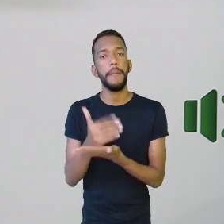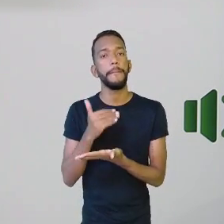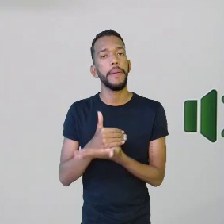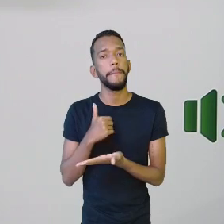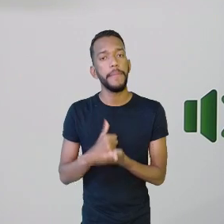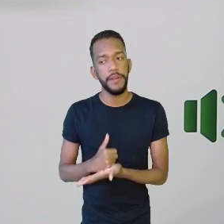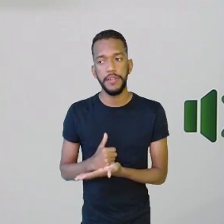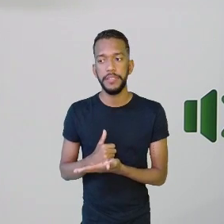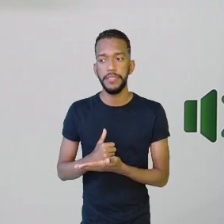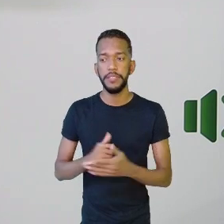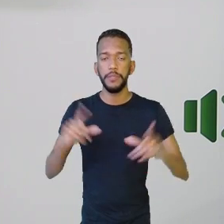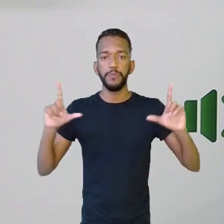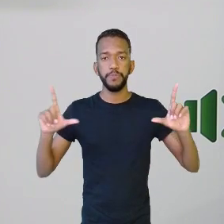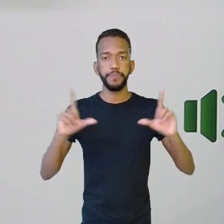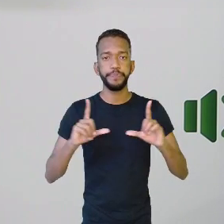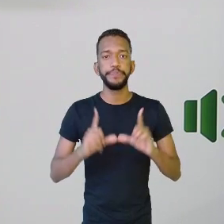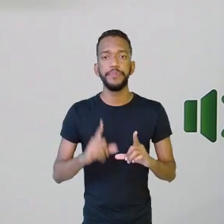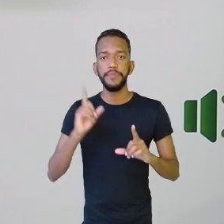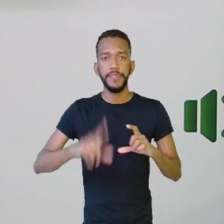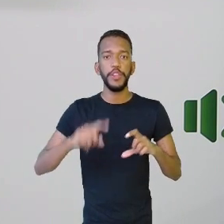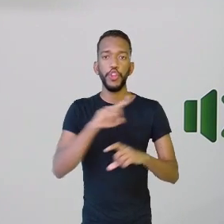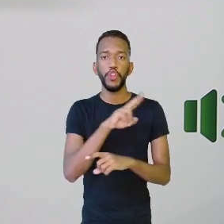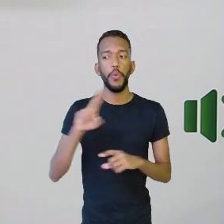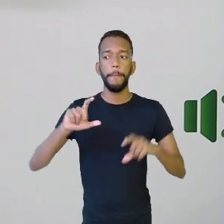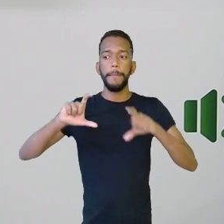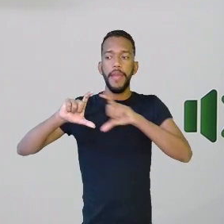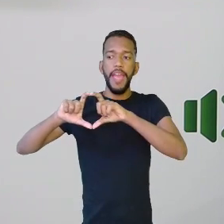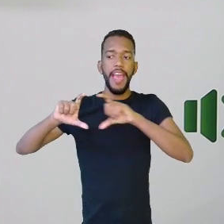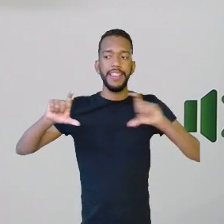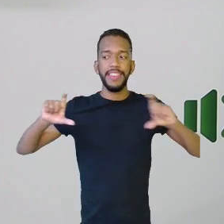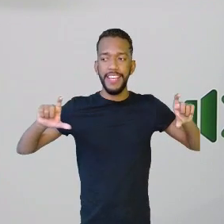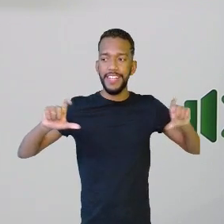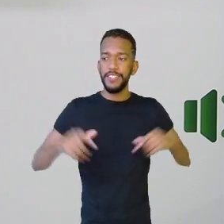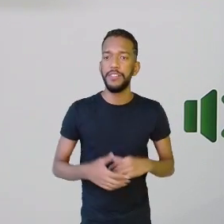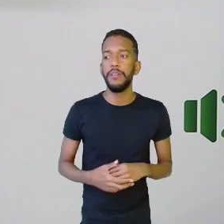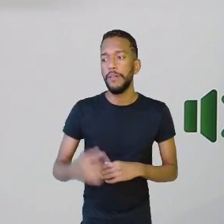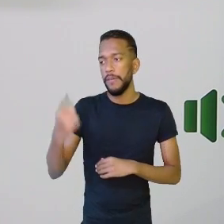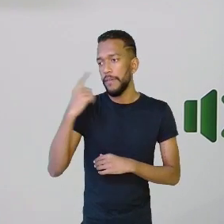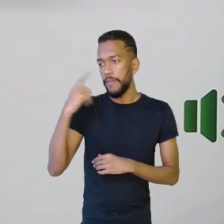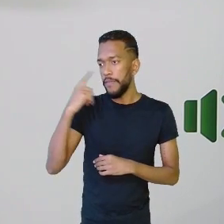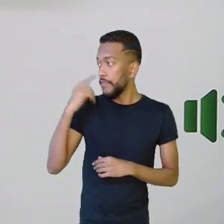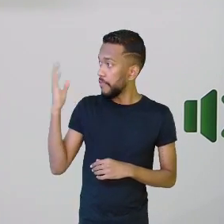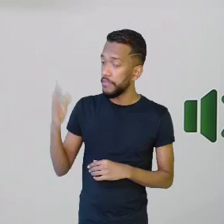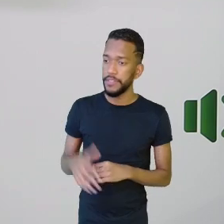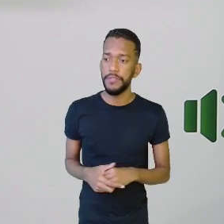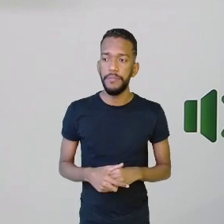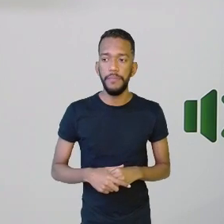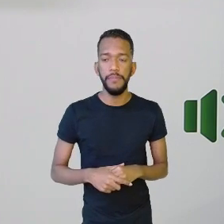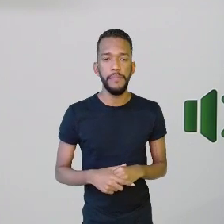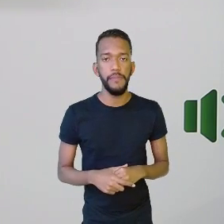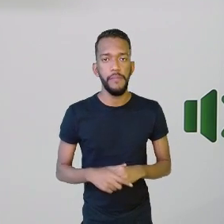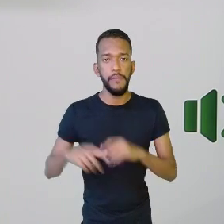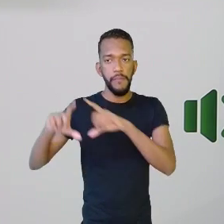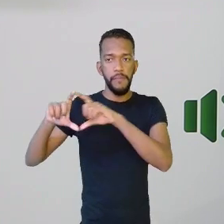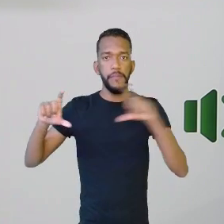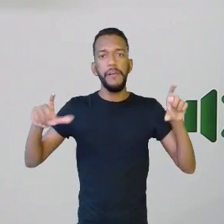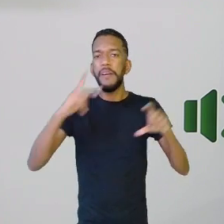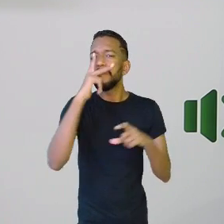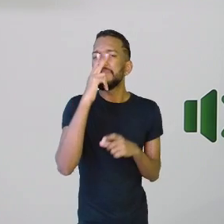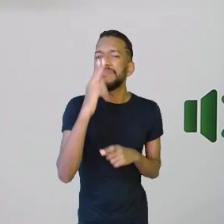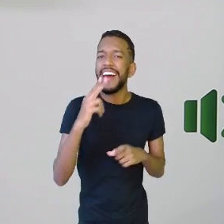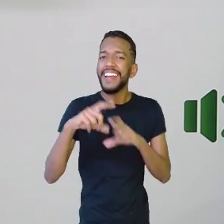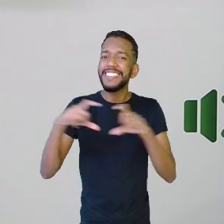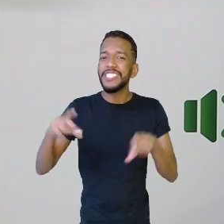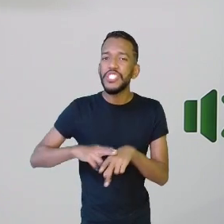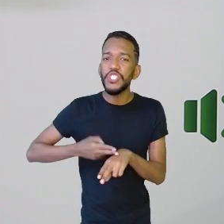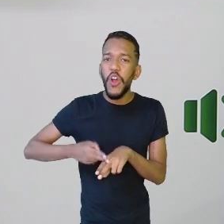figura geométrica que são retângulos. Então, olha só esse retângulo, parecido com a barra